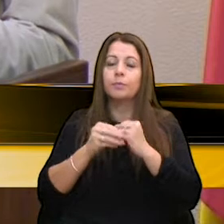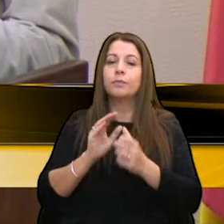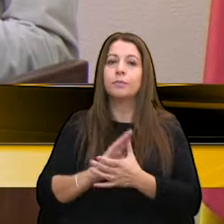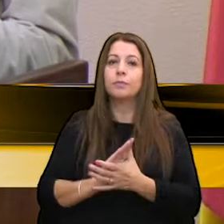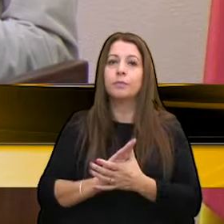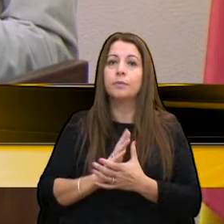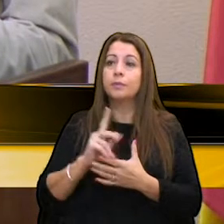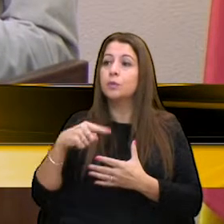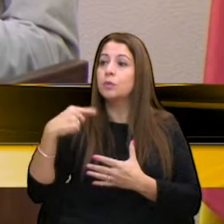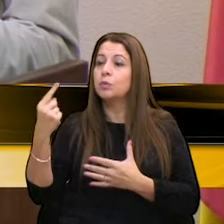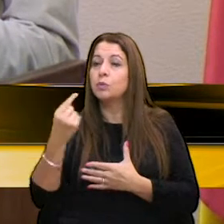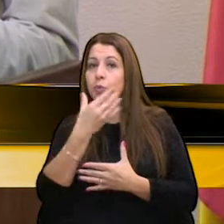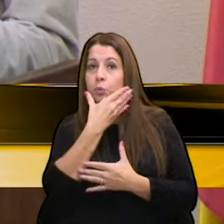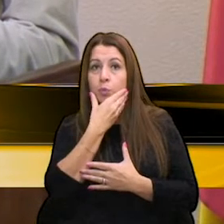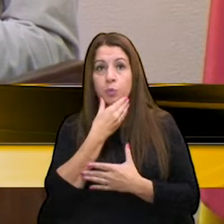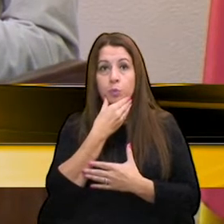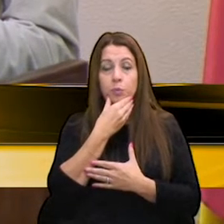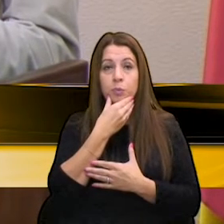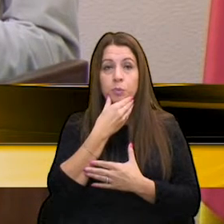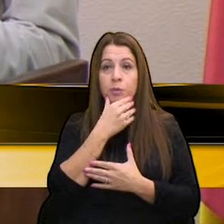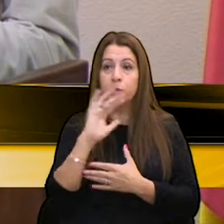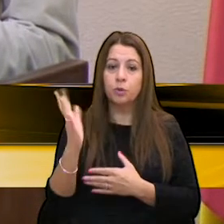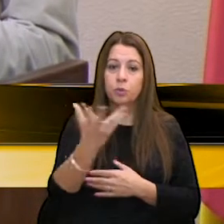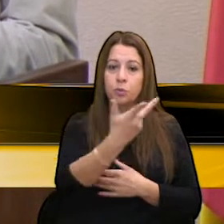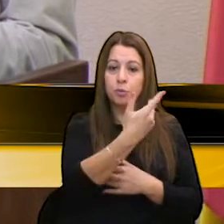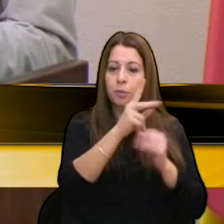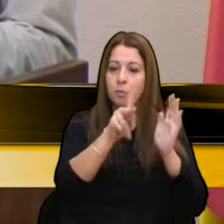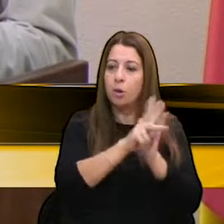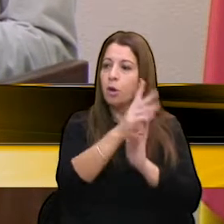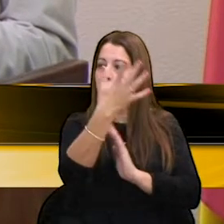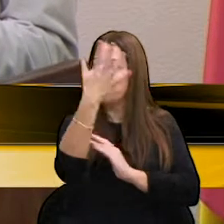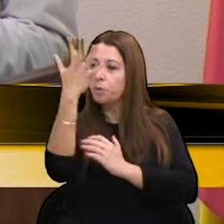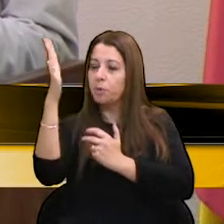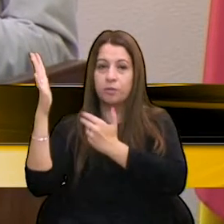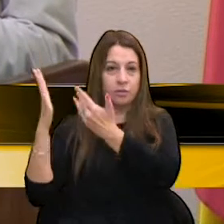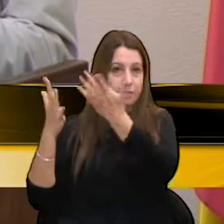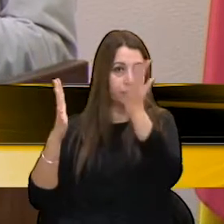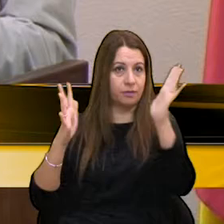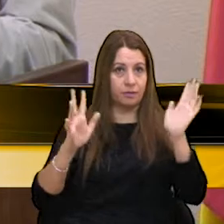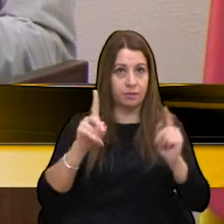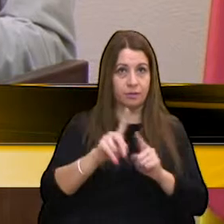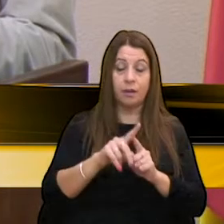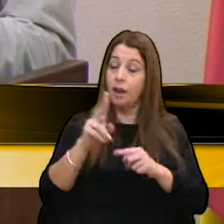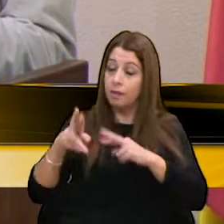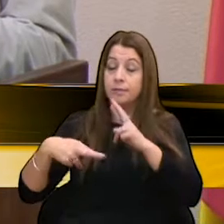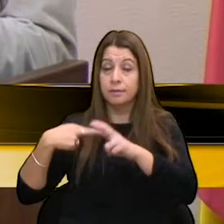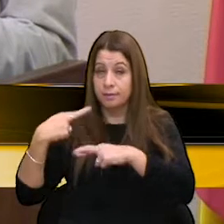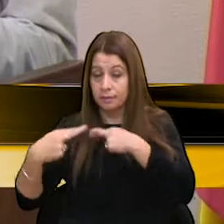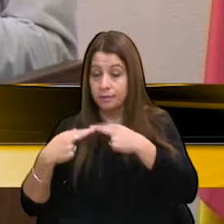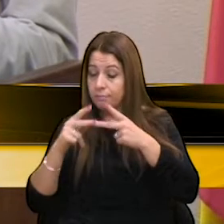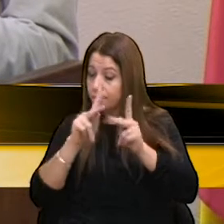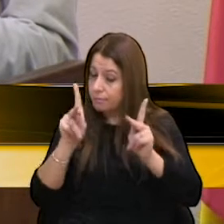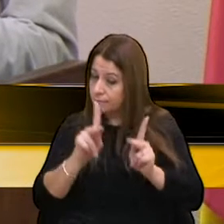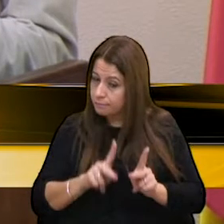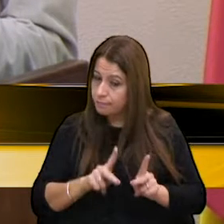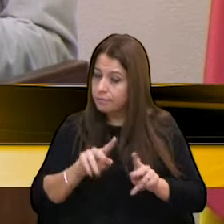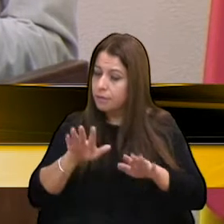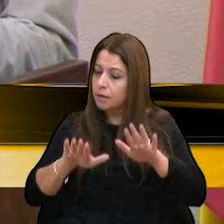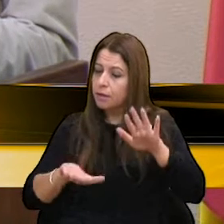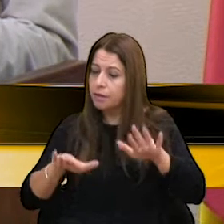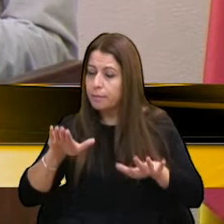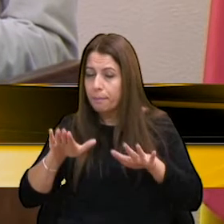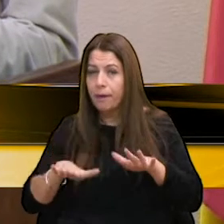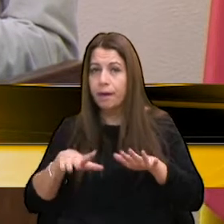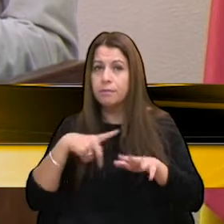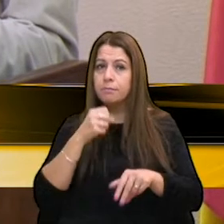complementariedade entre o homem e os elementos da natureza. É essa relação harmônica e equilibrada que